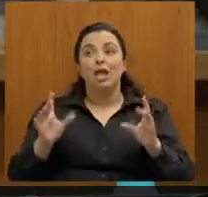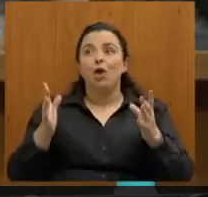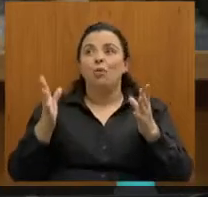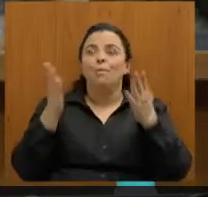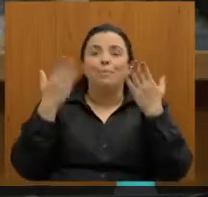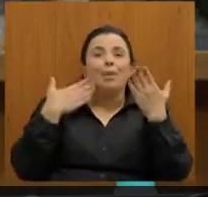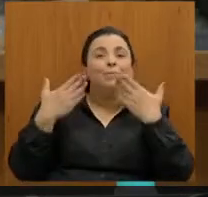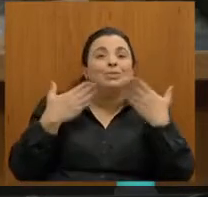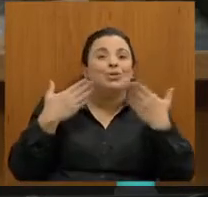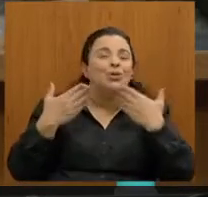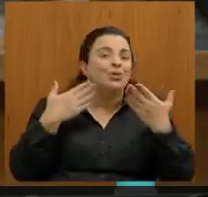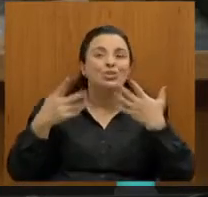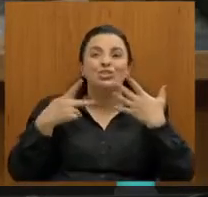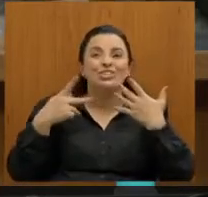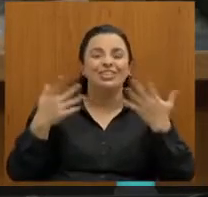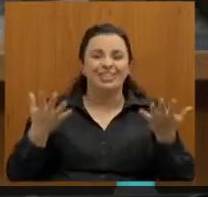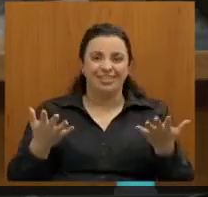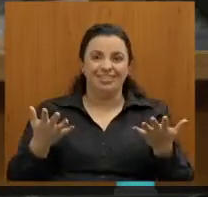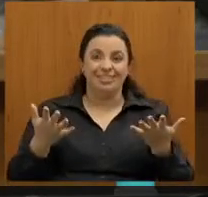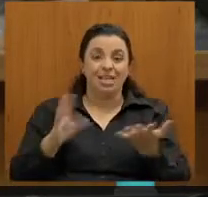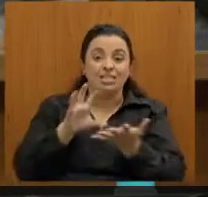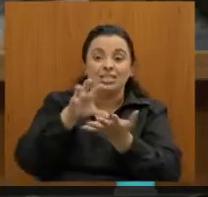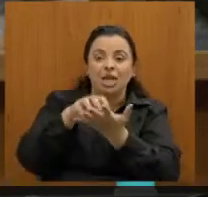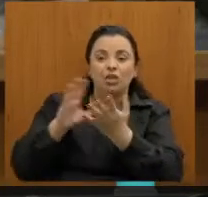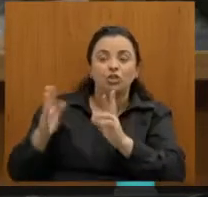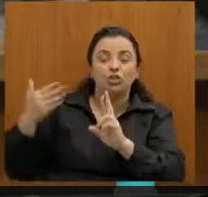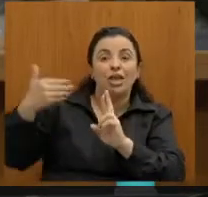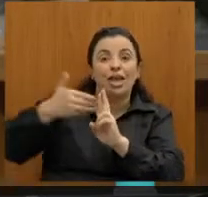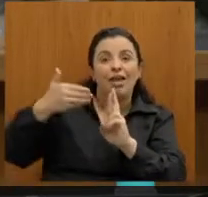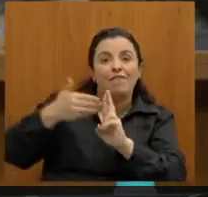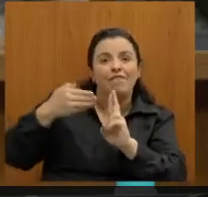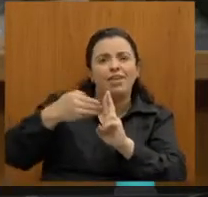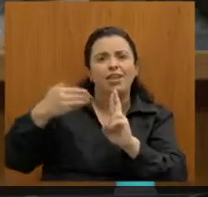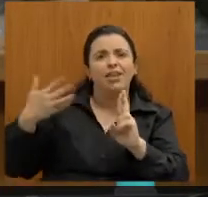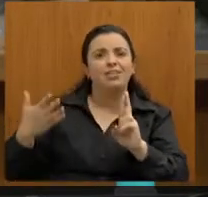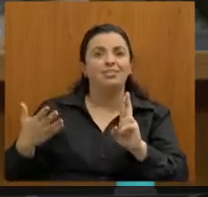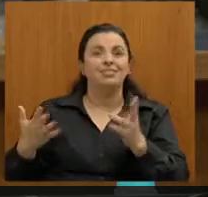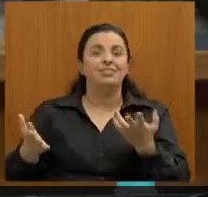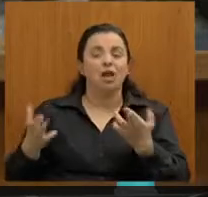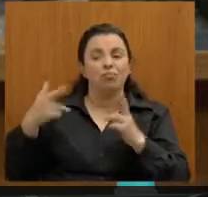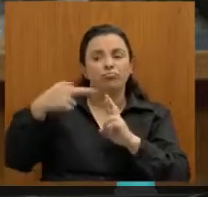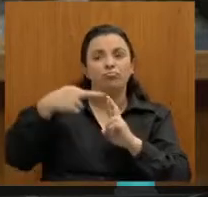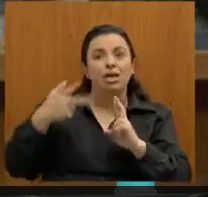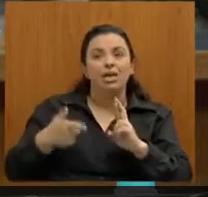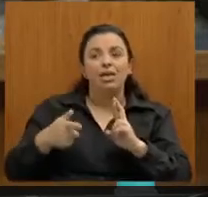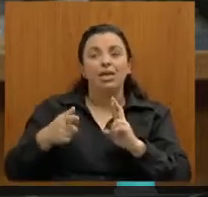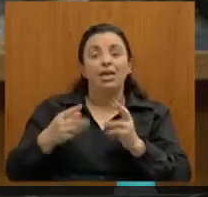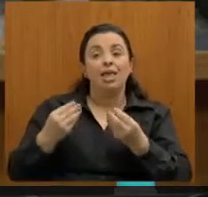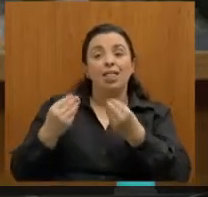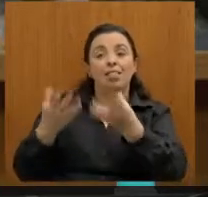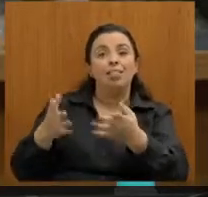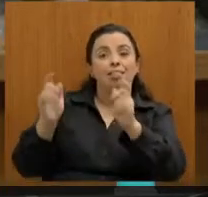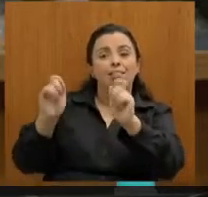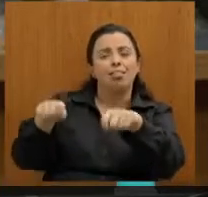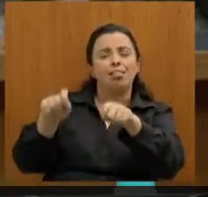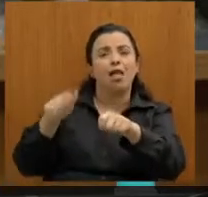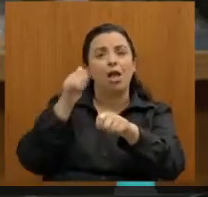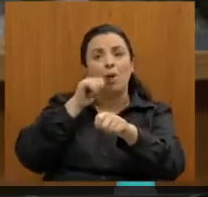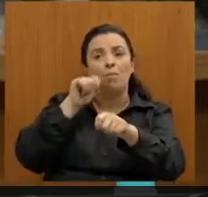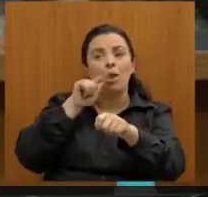psicologia o centro de referência que permitem com que esta mulher posta buscar